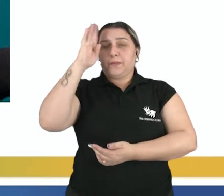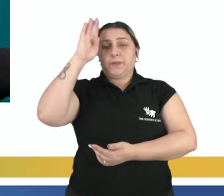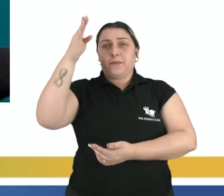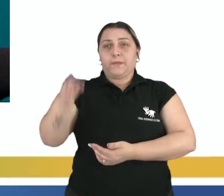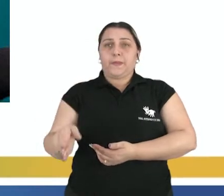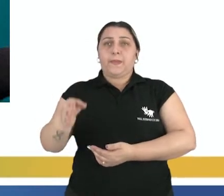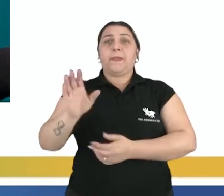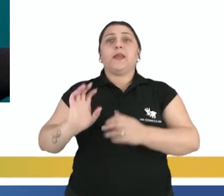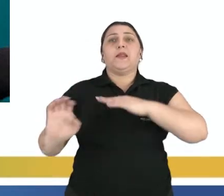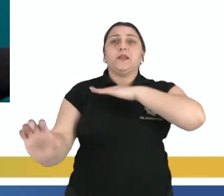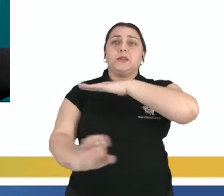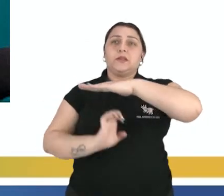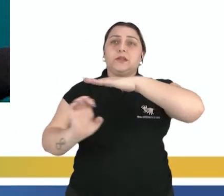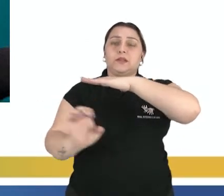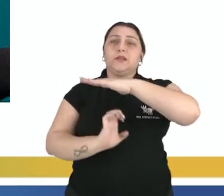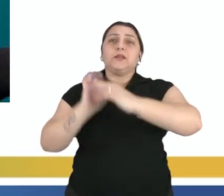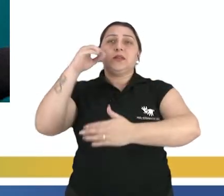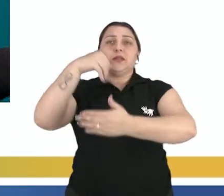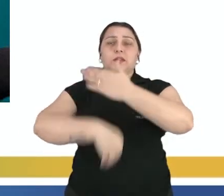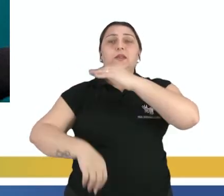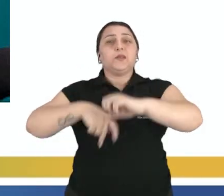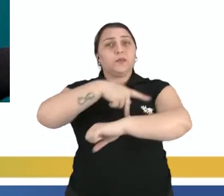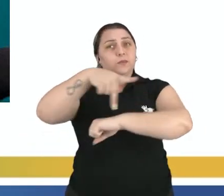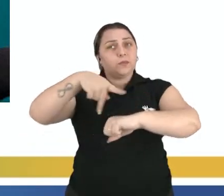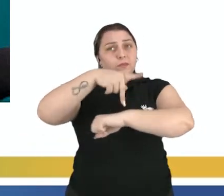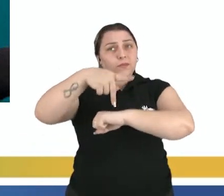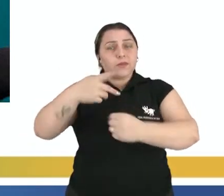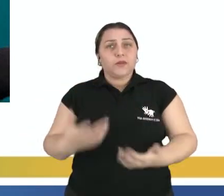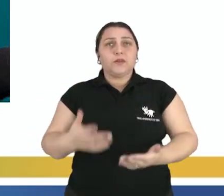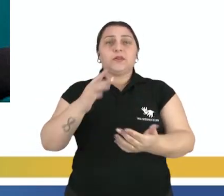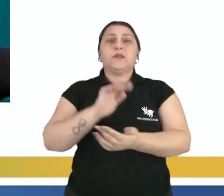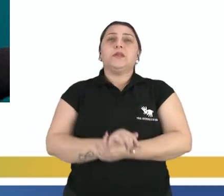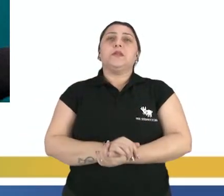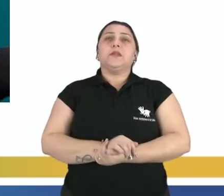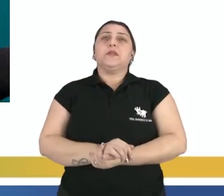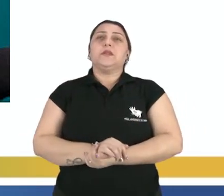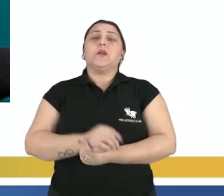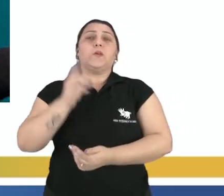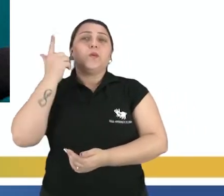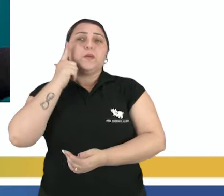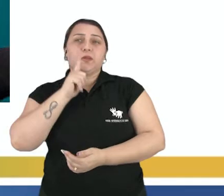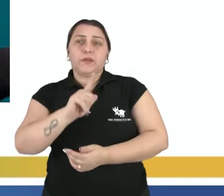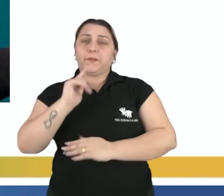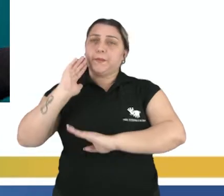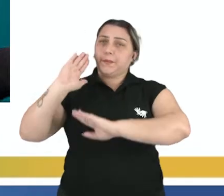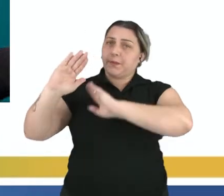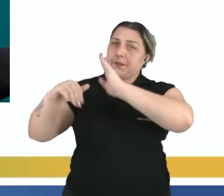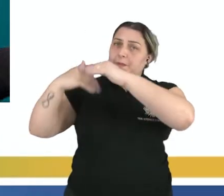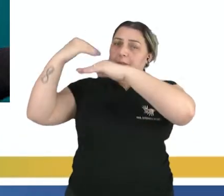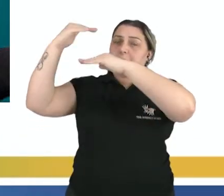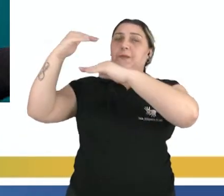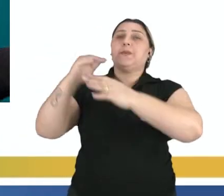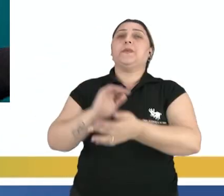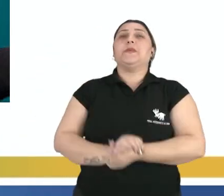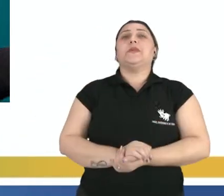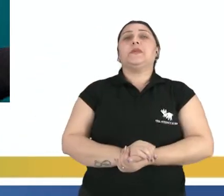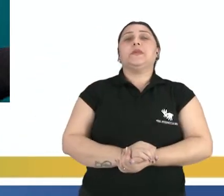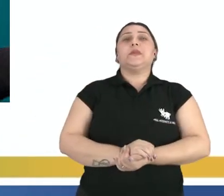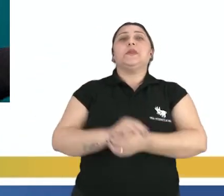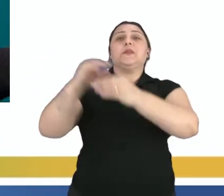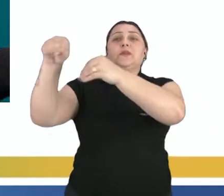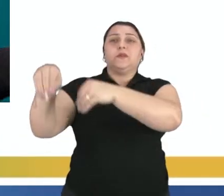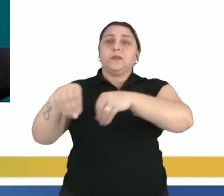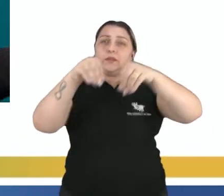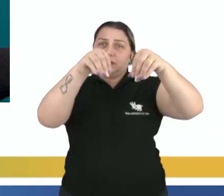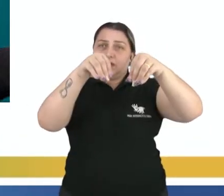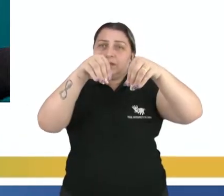principalmente das empresas que tem dentro daquele país. As empresas que estão conseguindo se desenvolver, que estão conseguindo exportar,